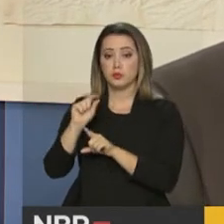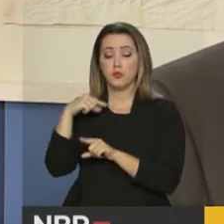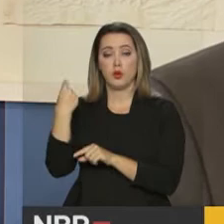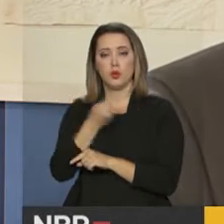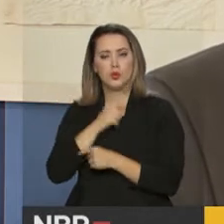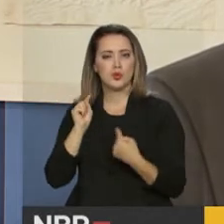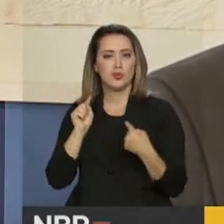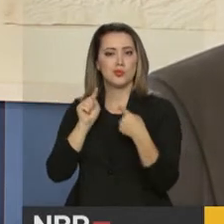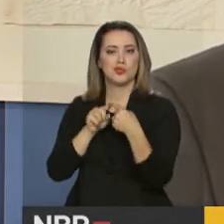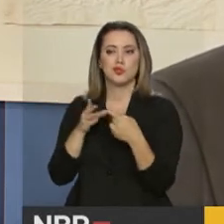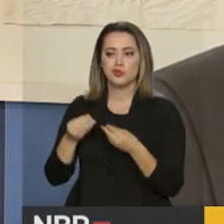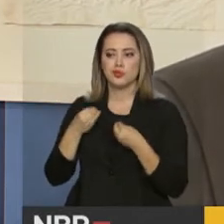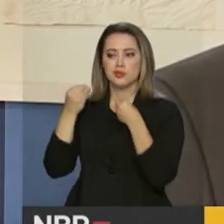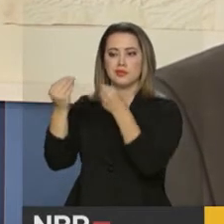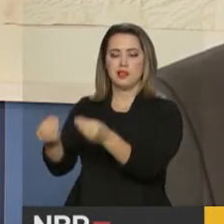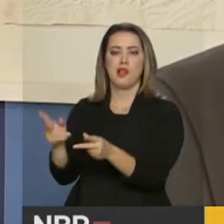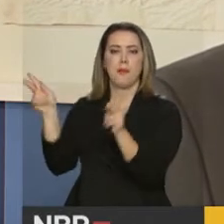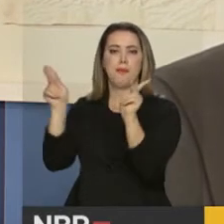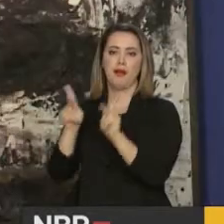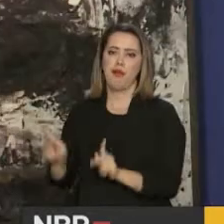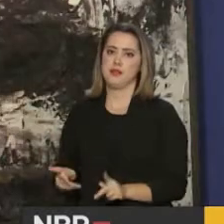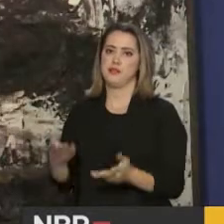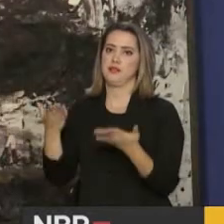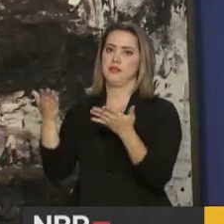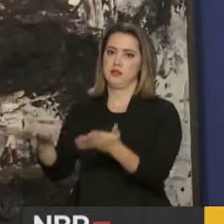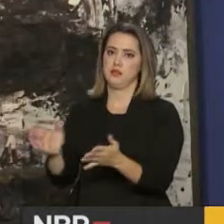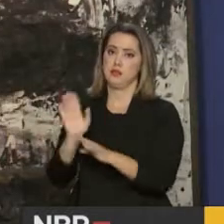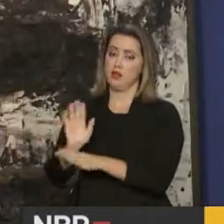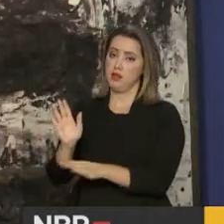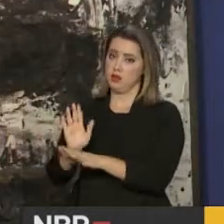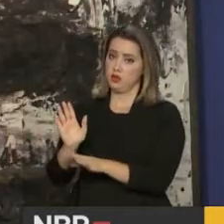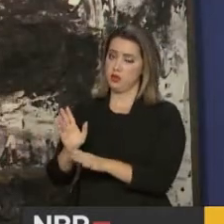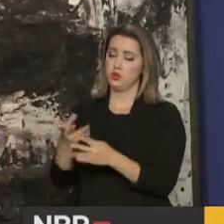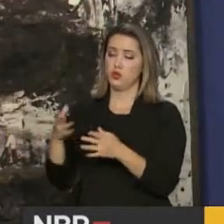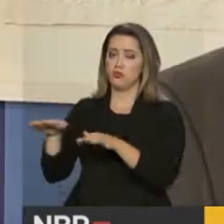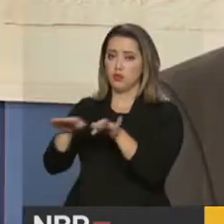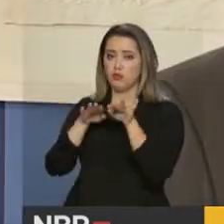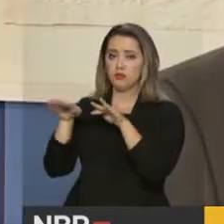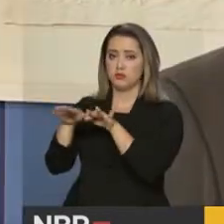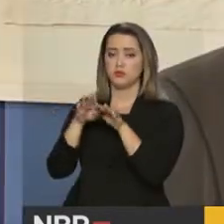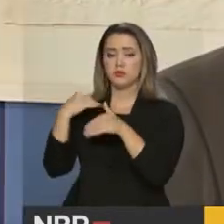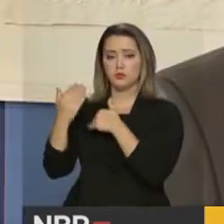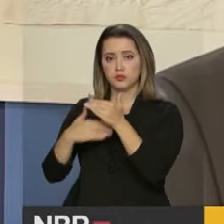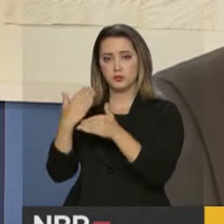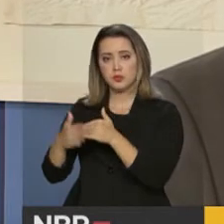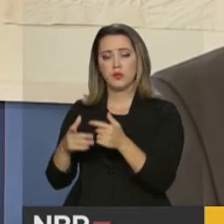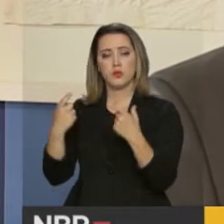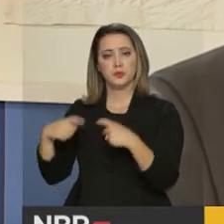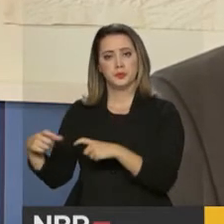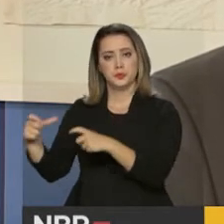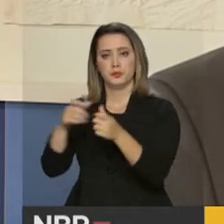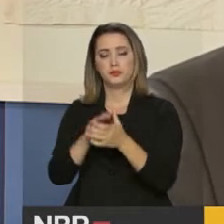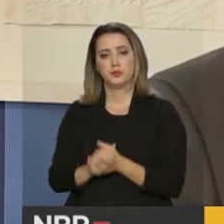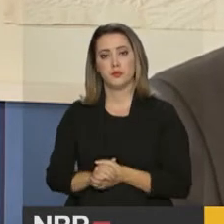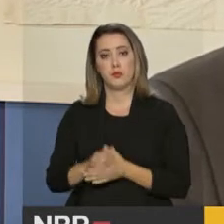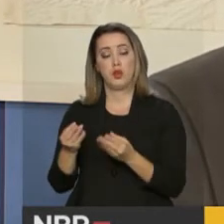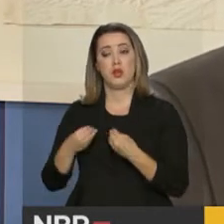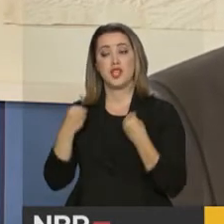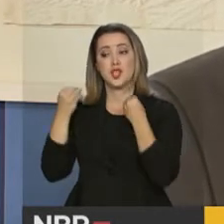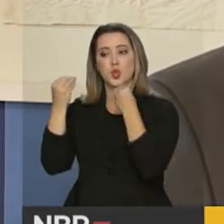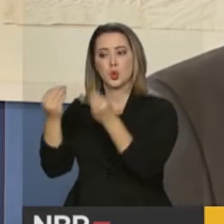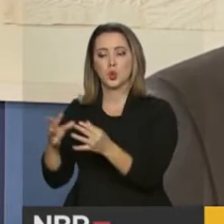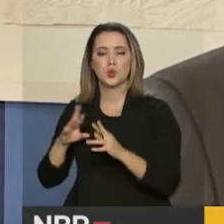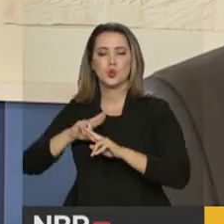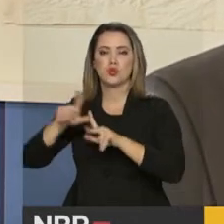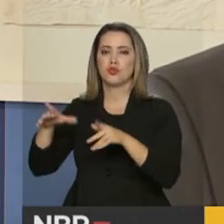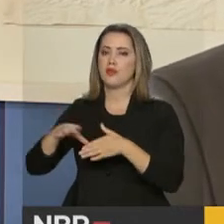nosso objetivo, que é trazer paz e contribuir para a paz, a estabilidade e o desenvolvimento da região, e que trouxe vários